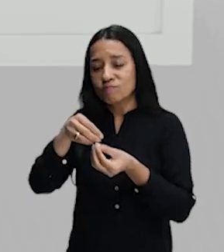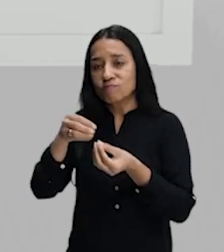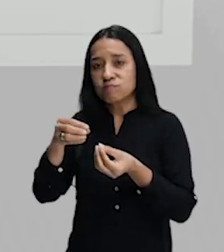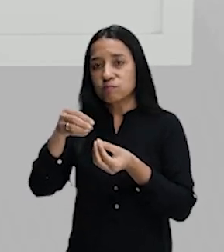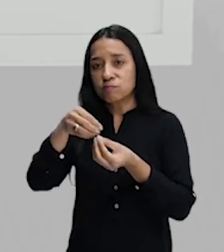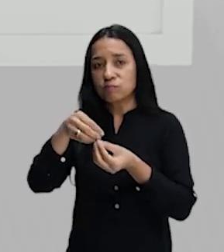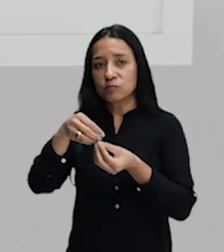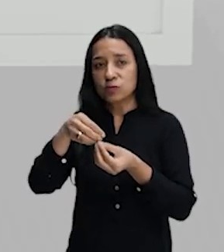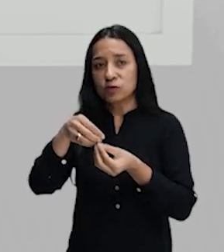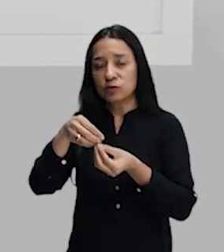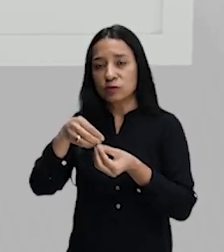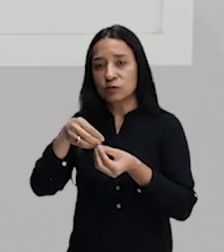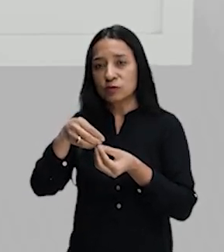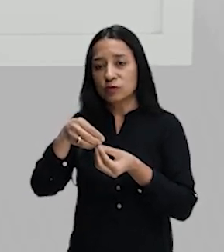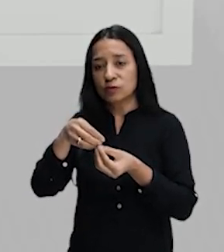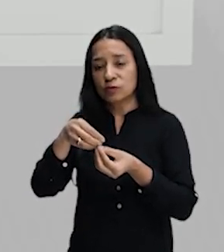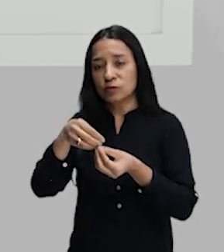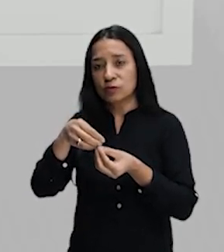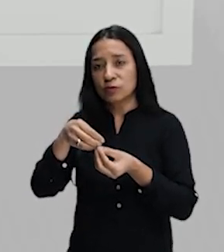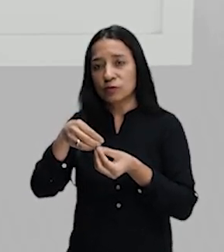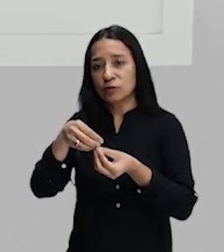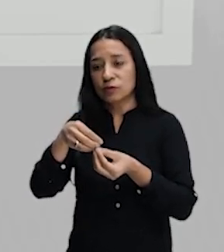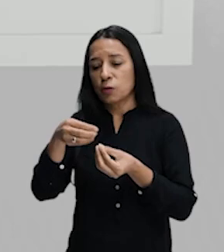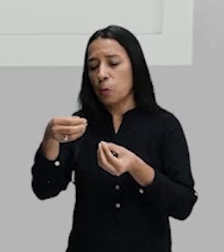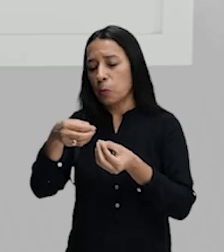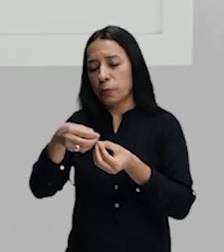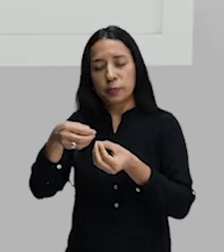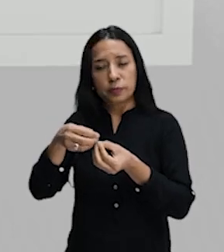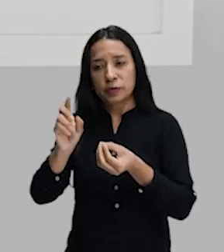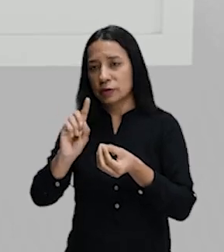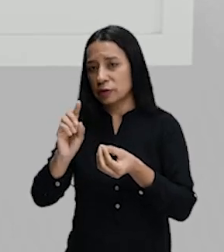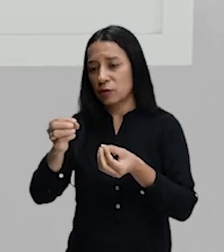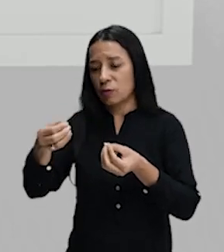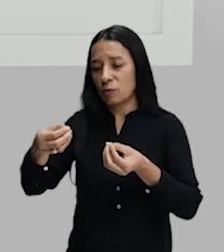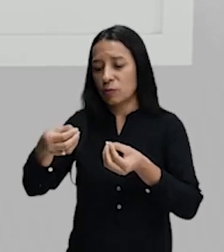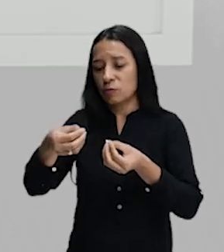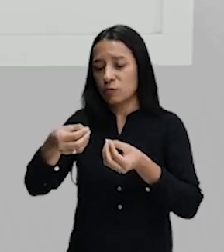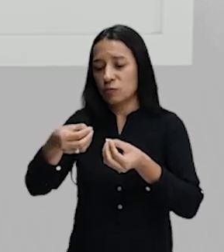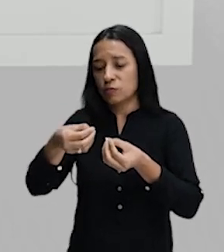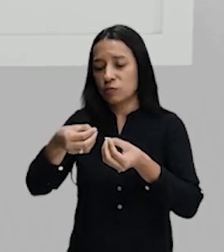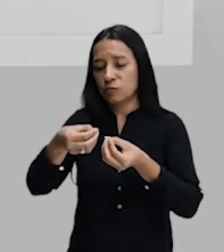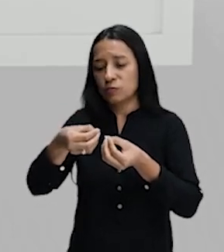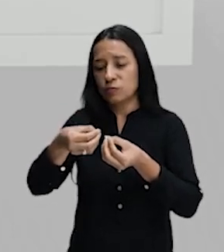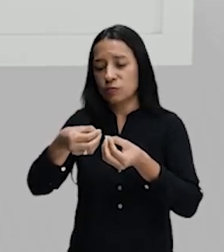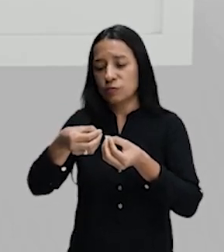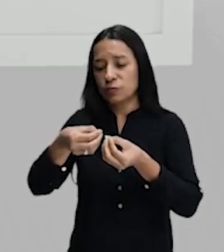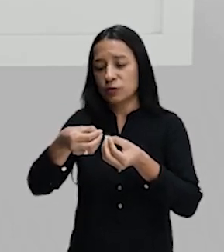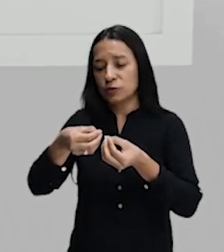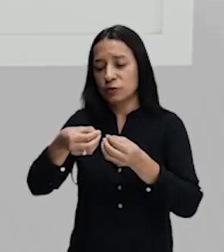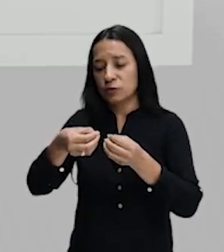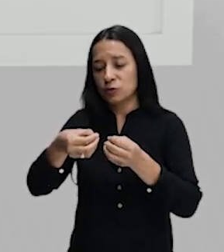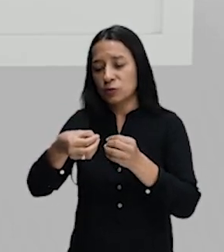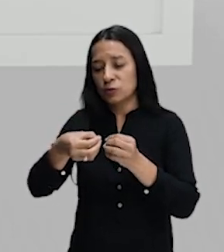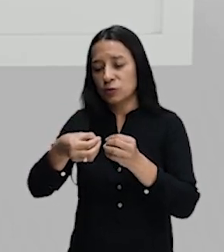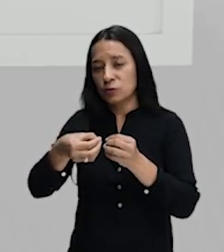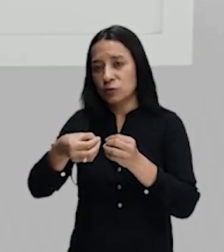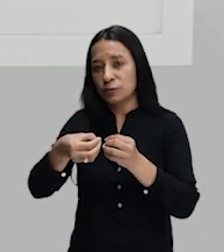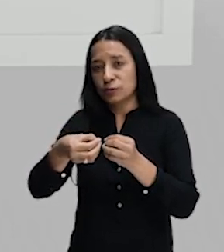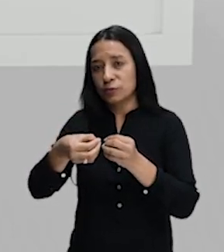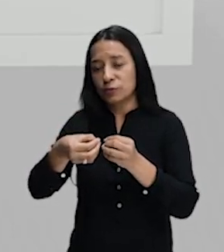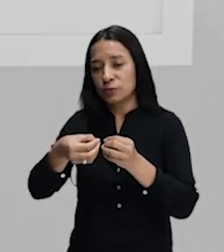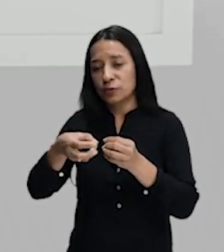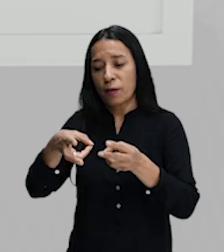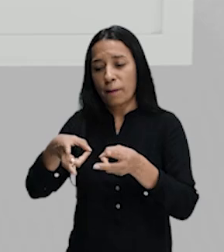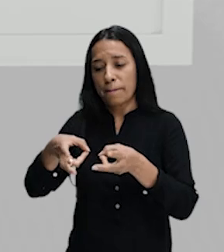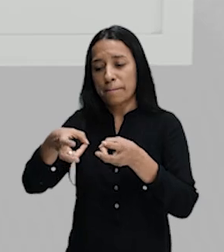grudados, não precisa um ímã tocar no outro. Basta aproximá-los e vocês irão